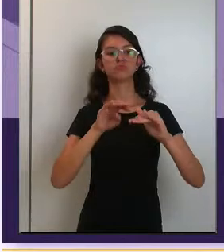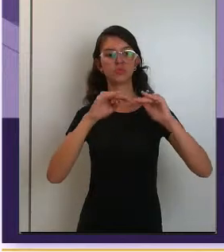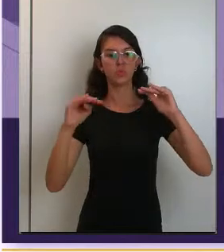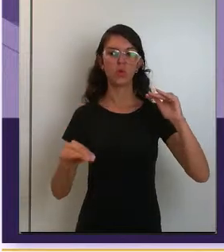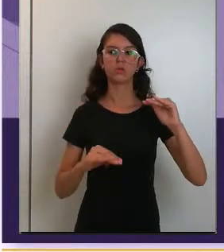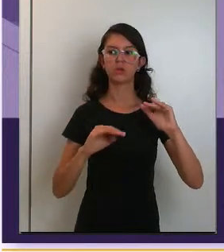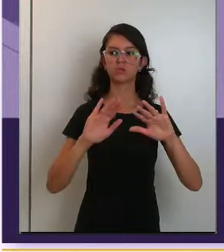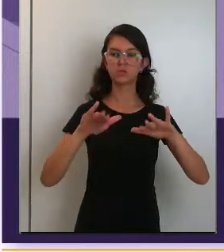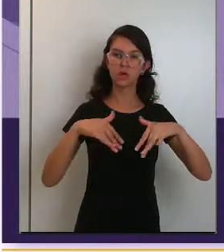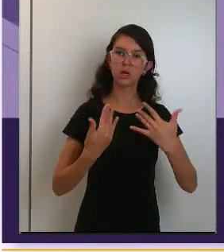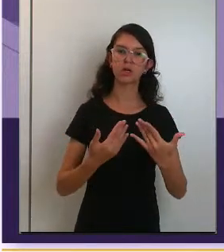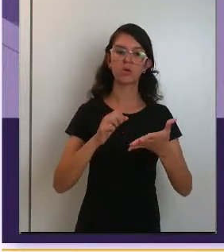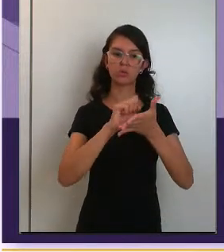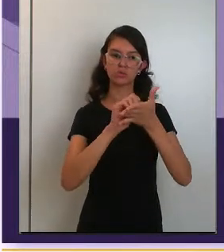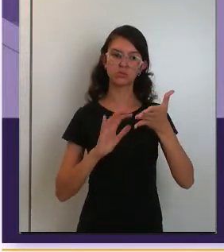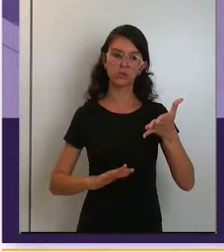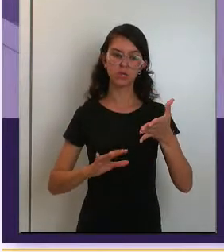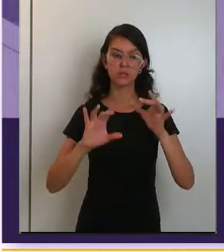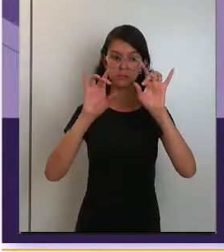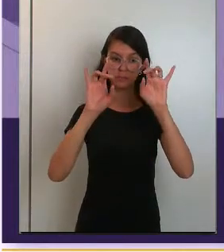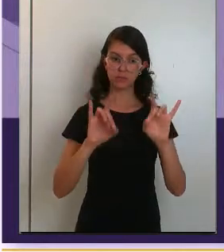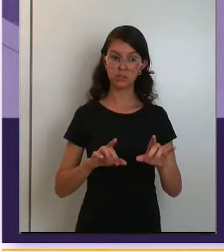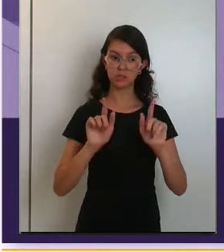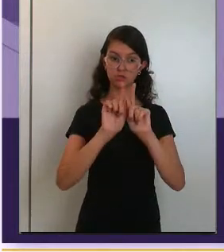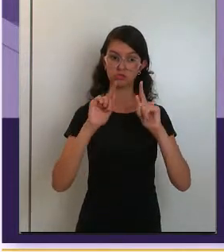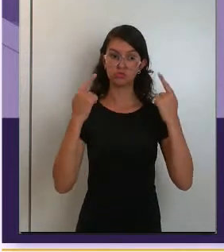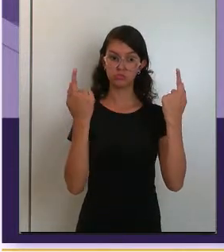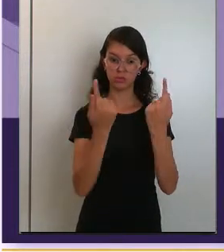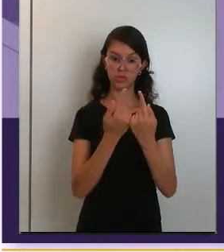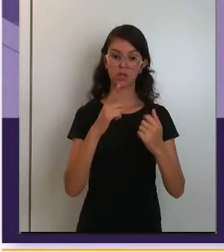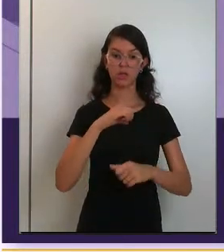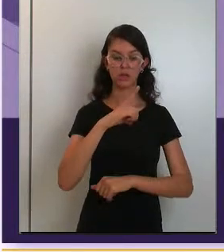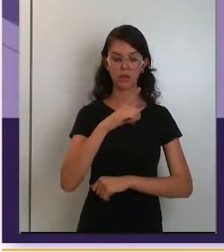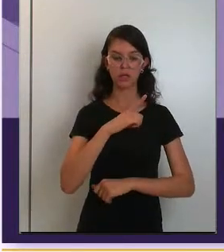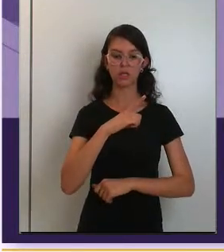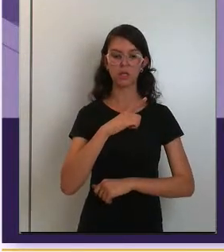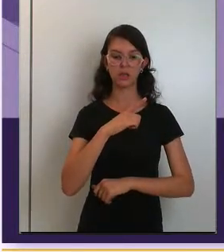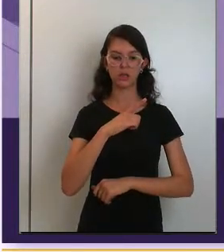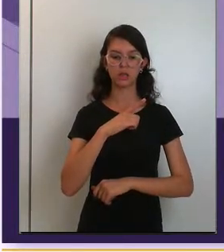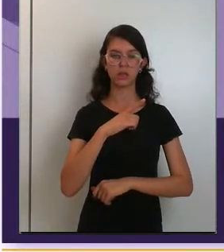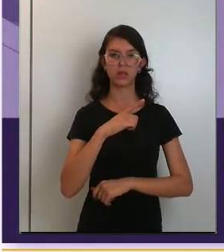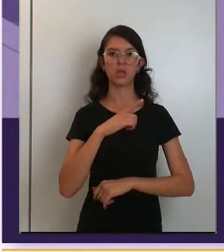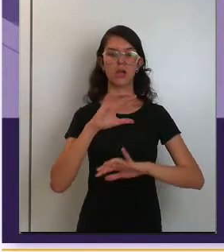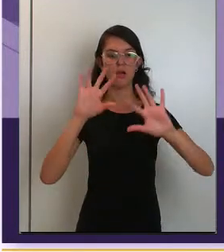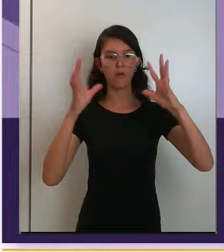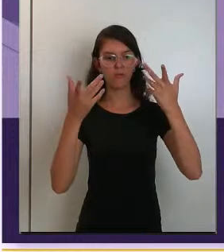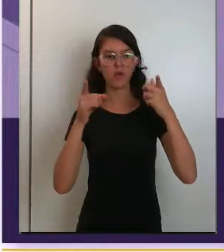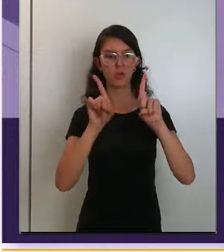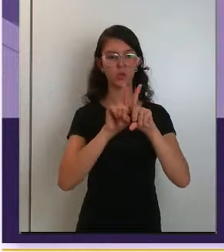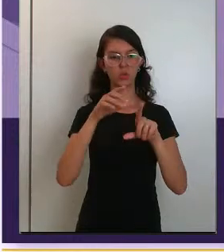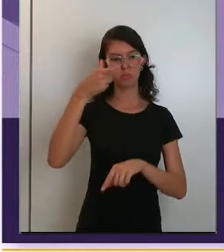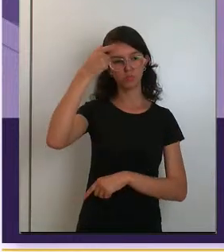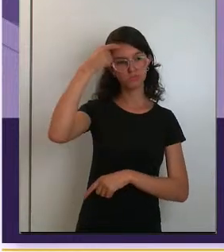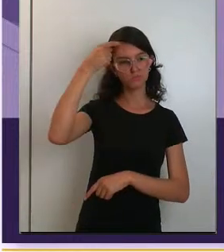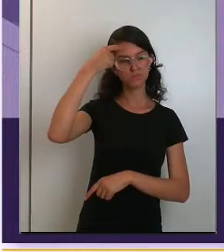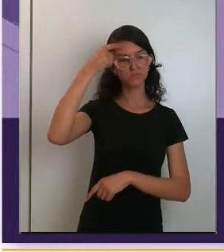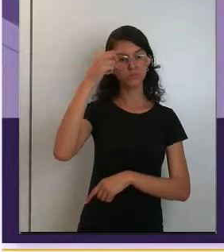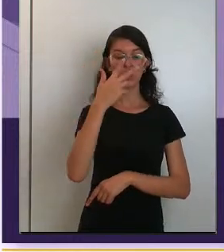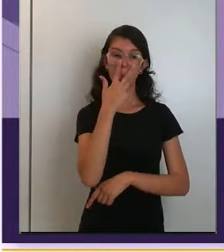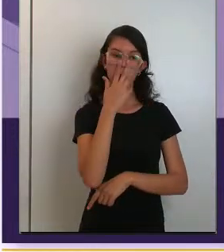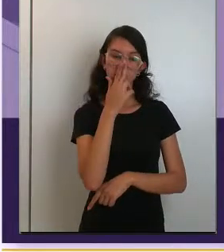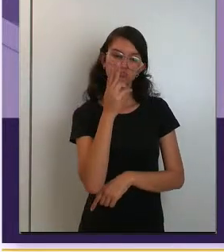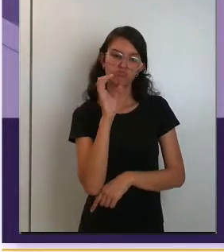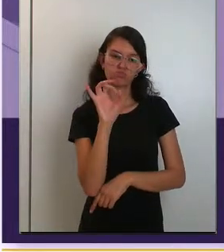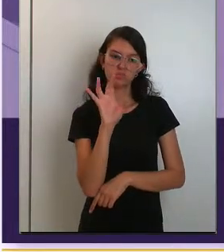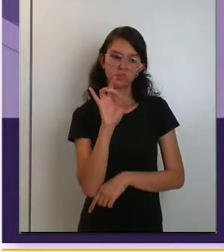entre as atividades especificamente do GT, a gente tem a promoção de eventos, de conscientização, e eu acho que é isso, é